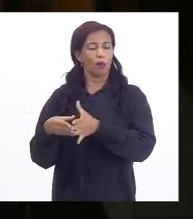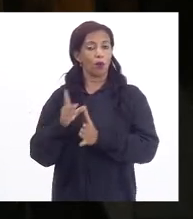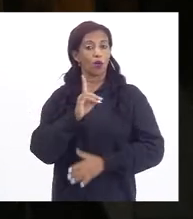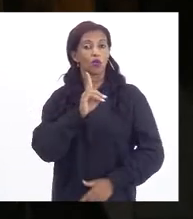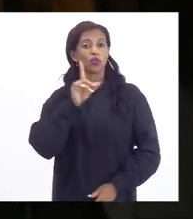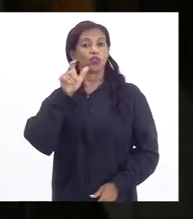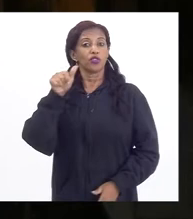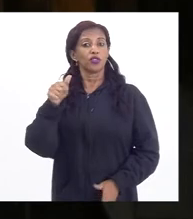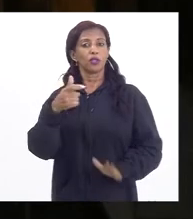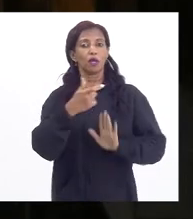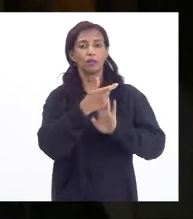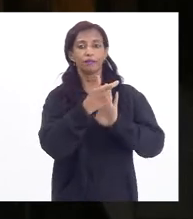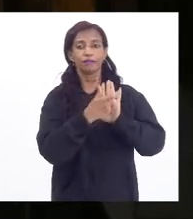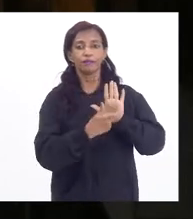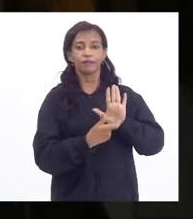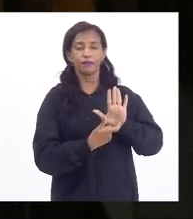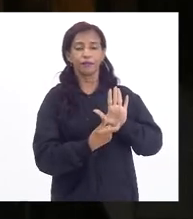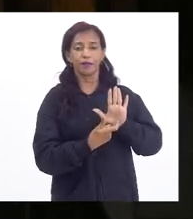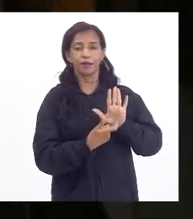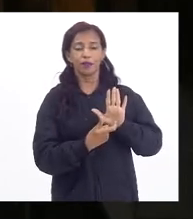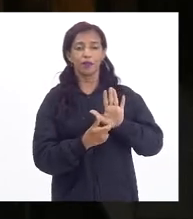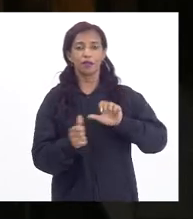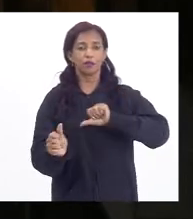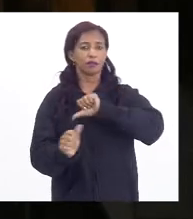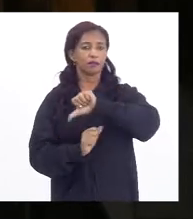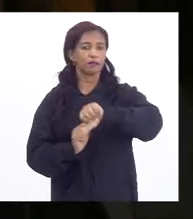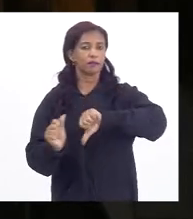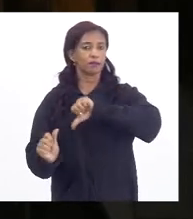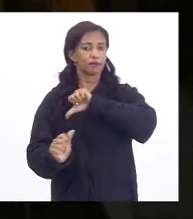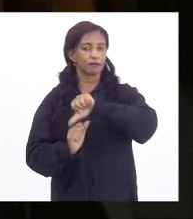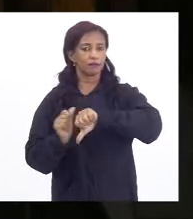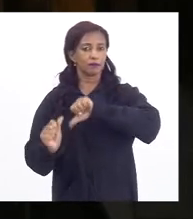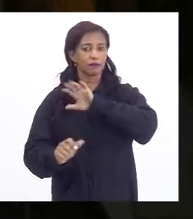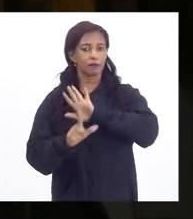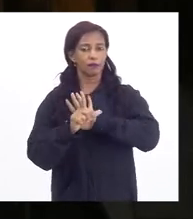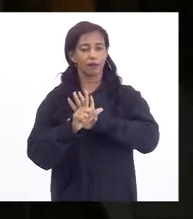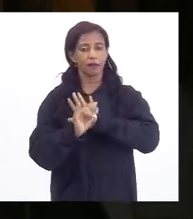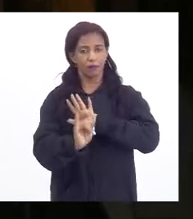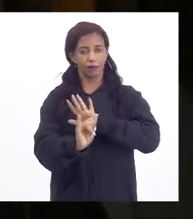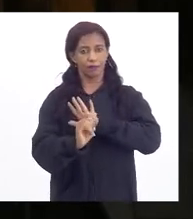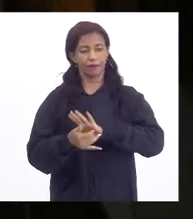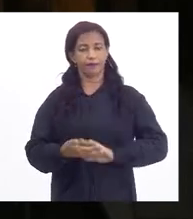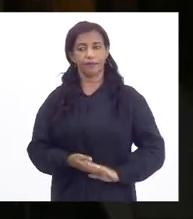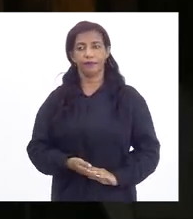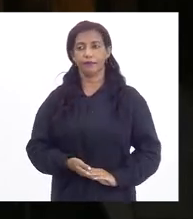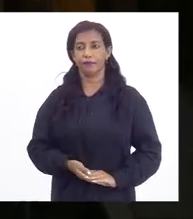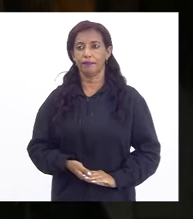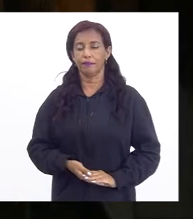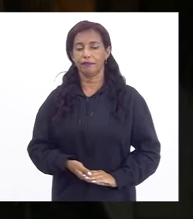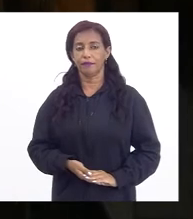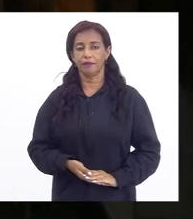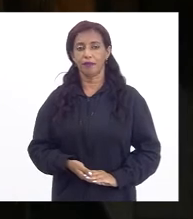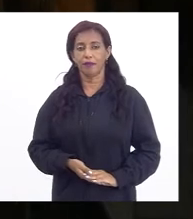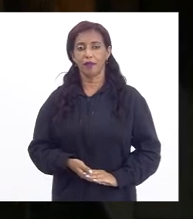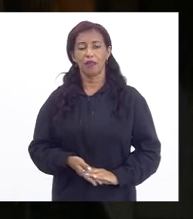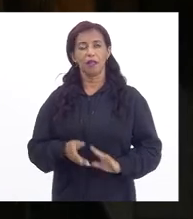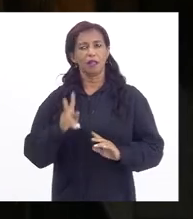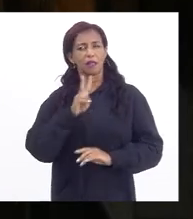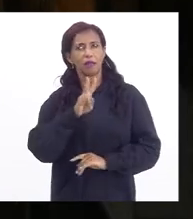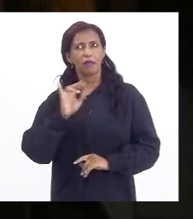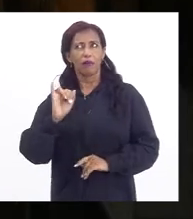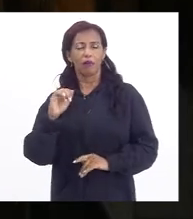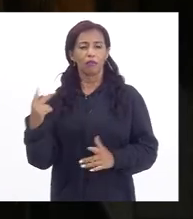calendário de tramitação da lei orçamentária, que virá